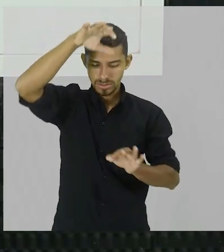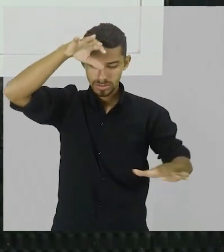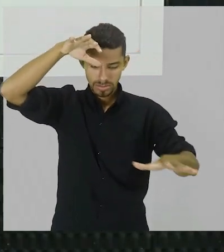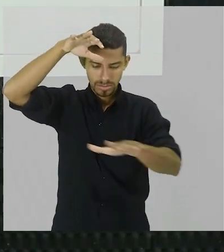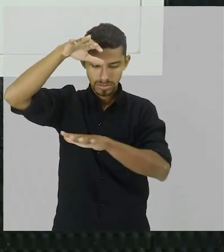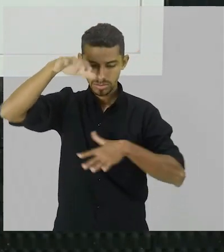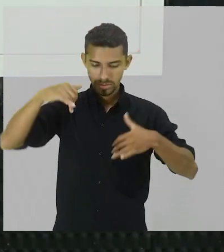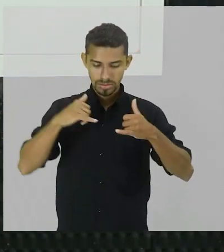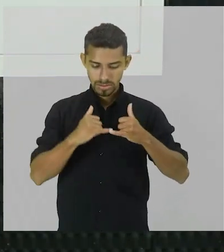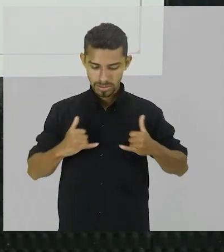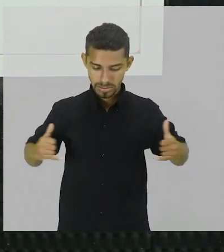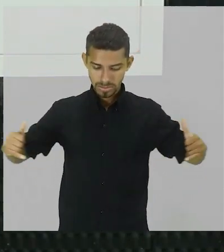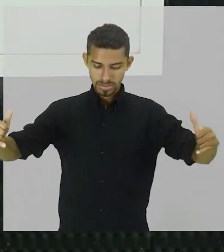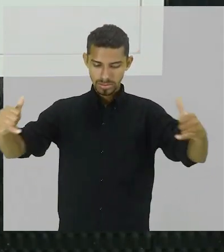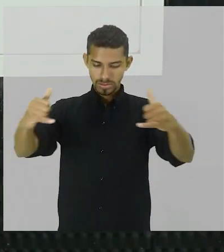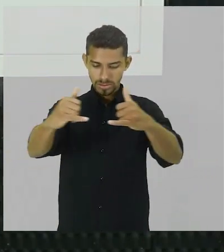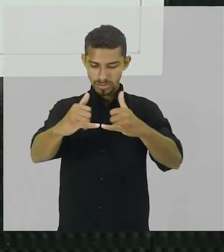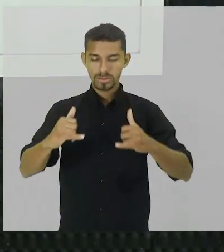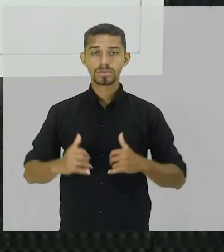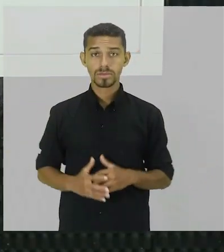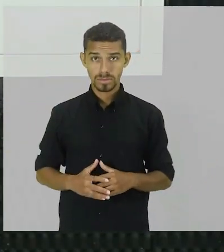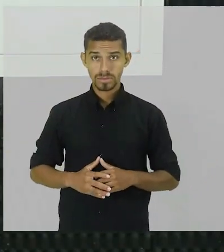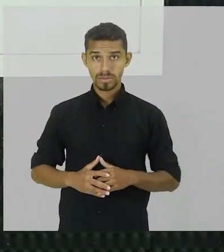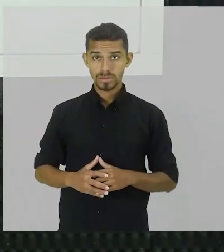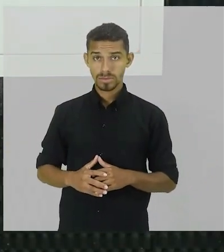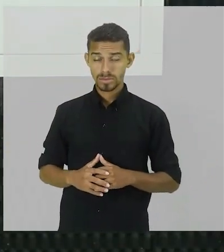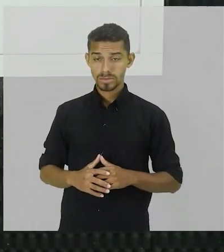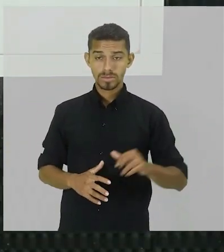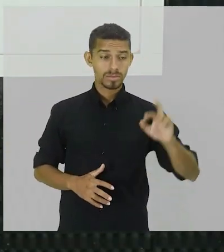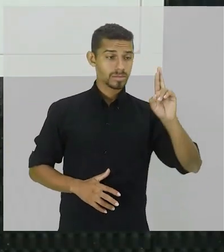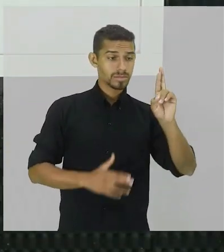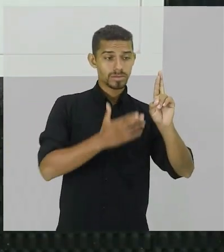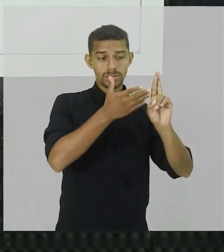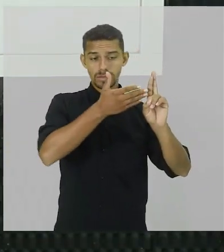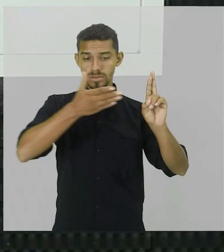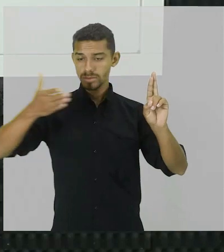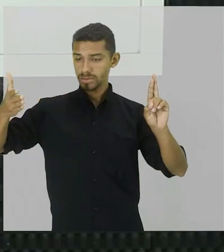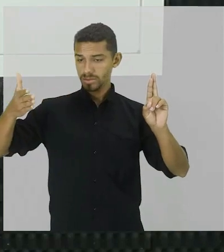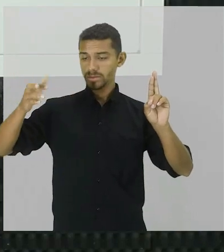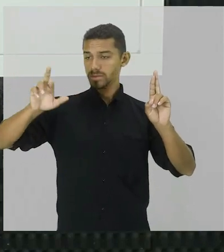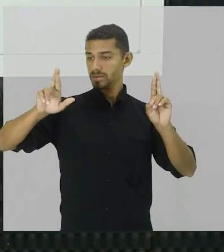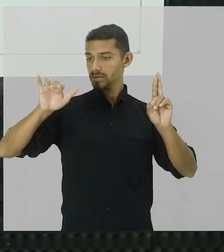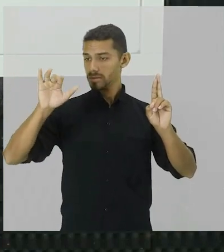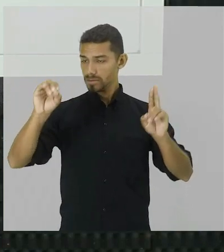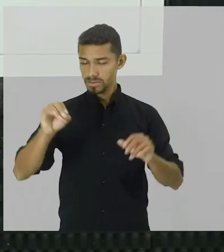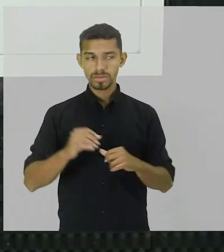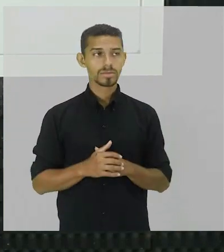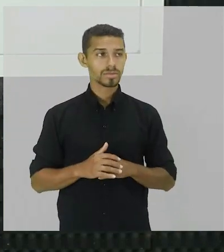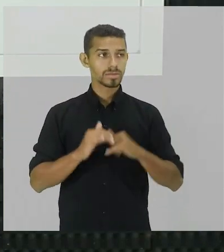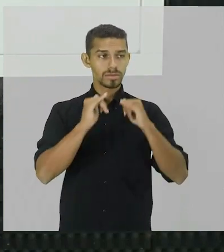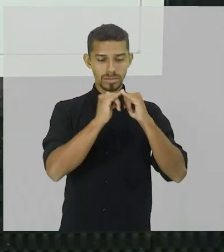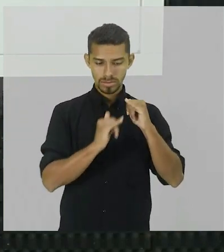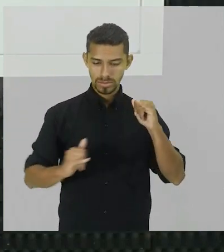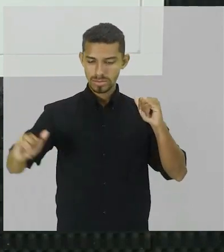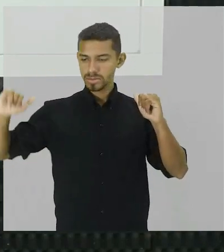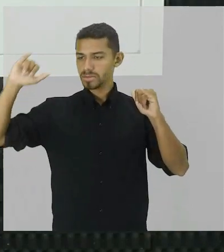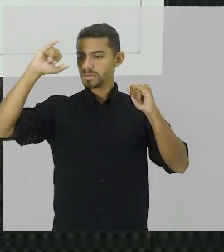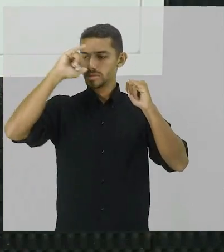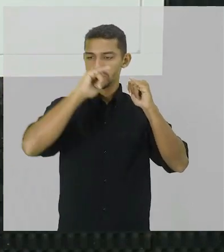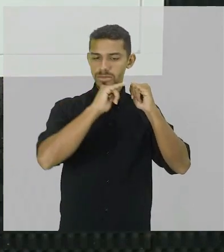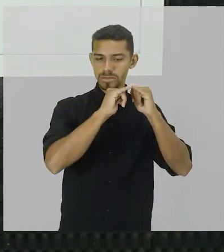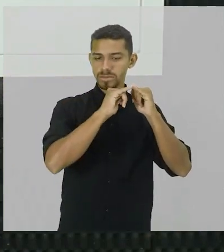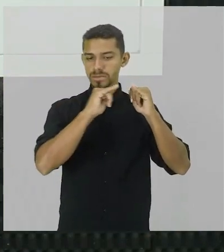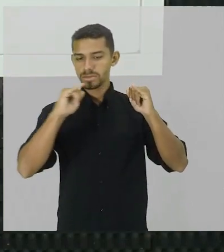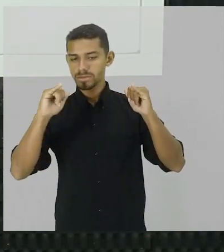isso? É o raio, que é esse ponto que vai do centro até um ponto da circunferência, que é o